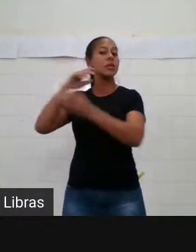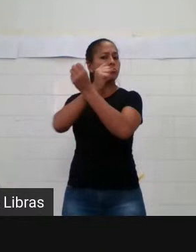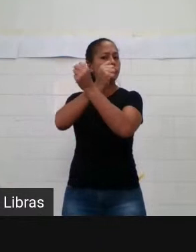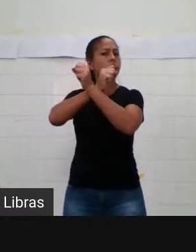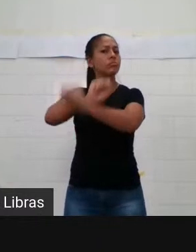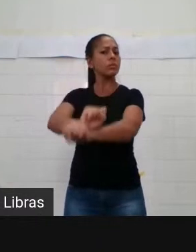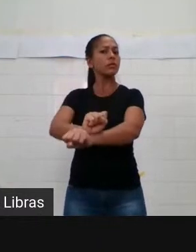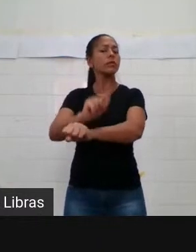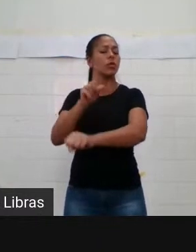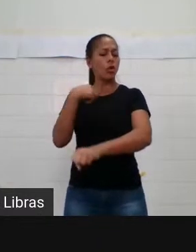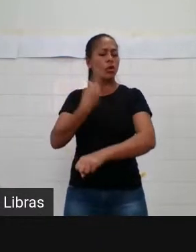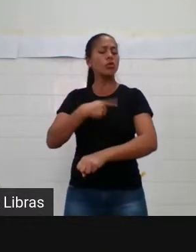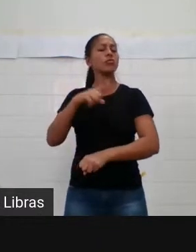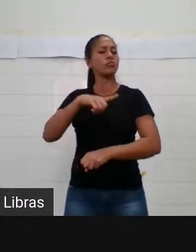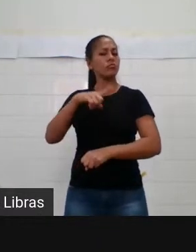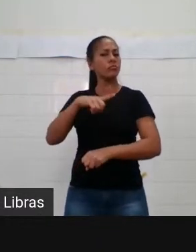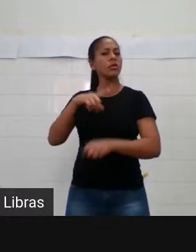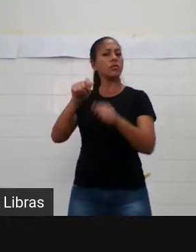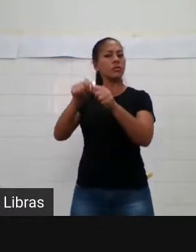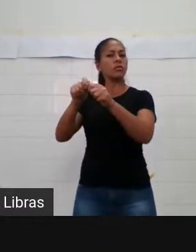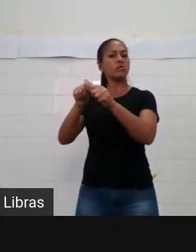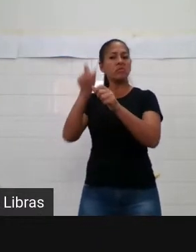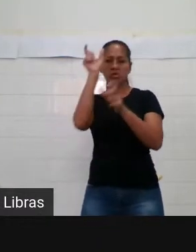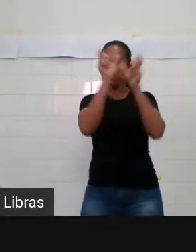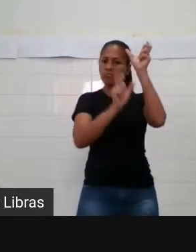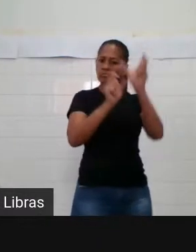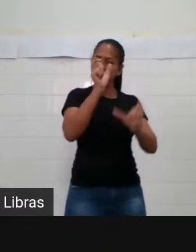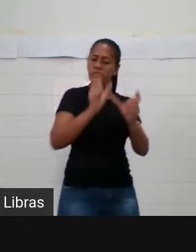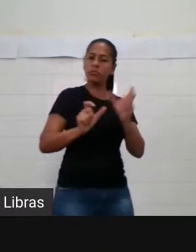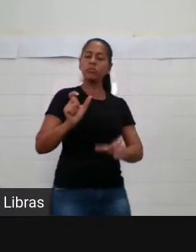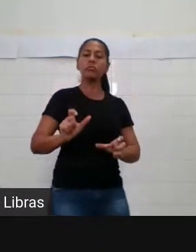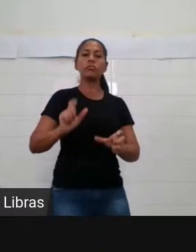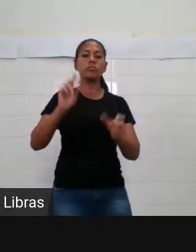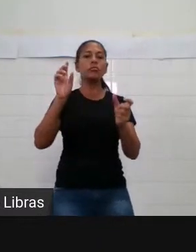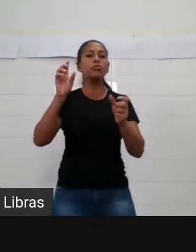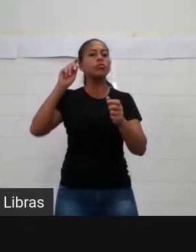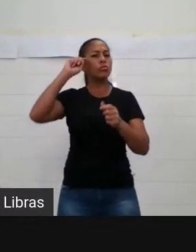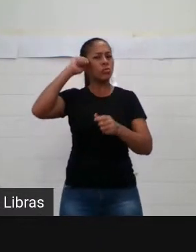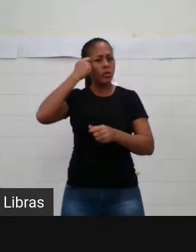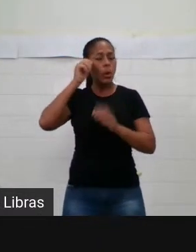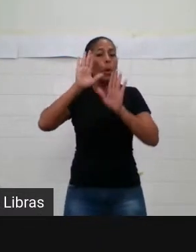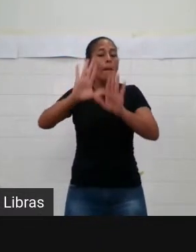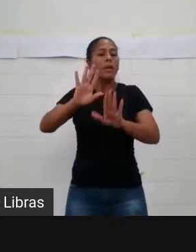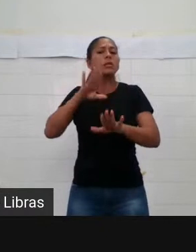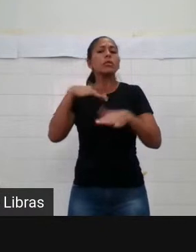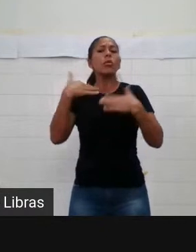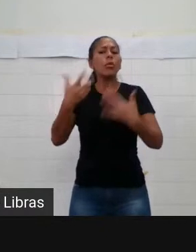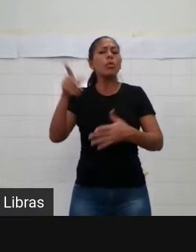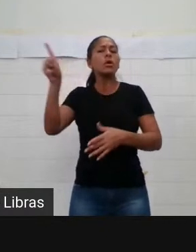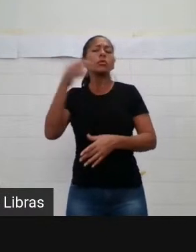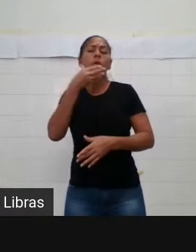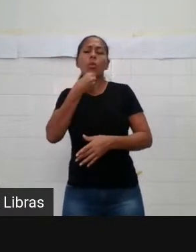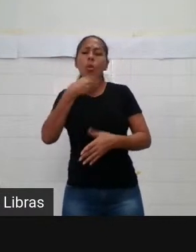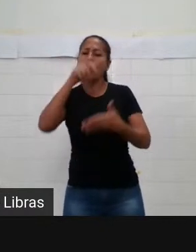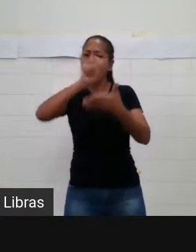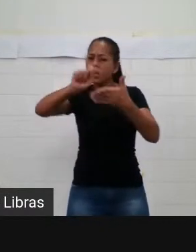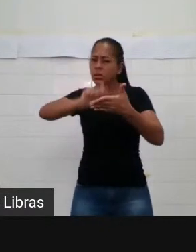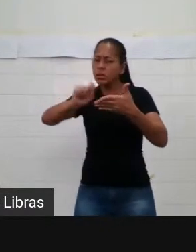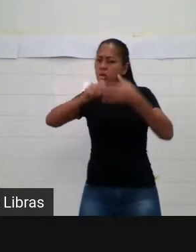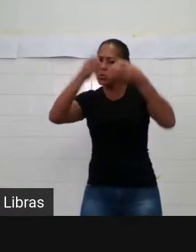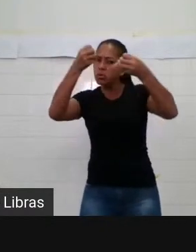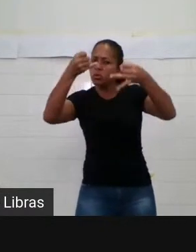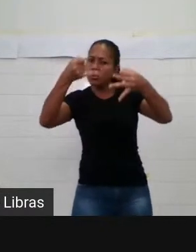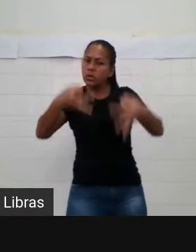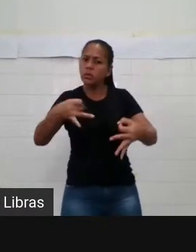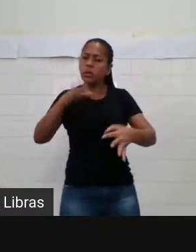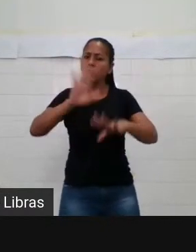nós temos que fazer do sujeito negro um ser de ação. Mas quando Fanon diz que nós temos que fazer do sujeito negro um ser de